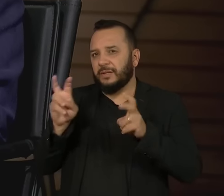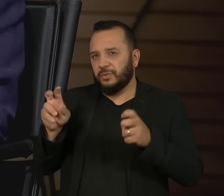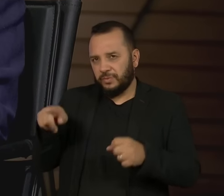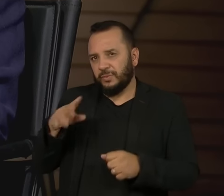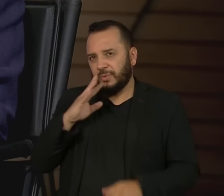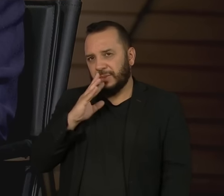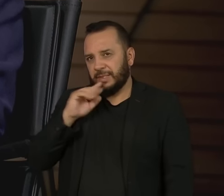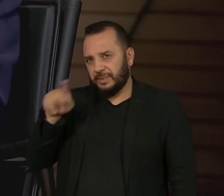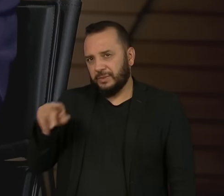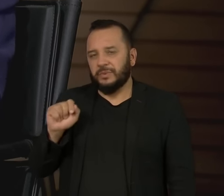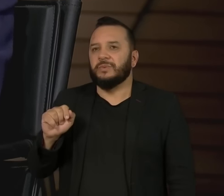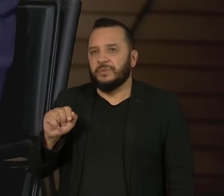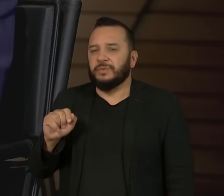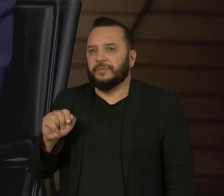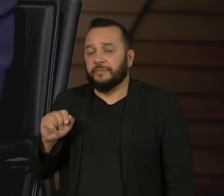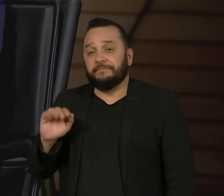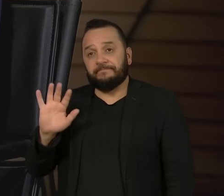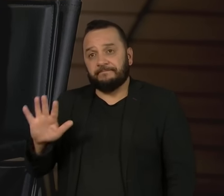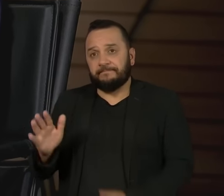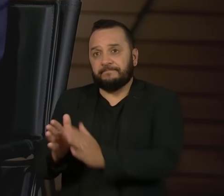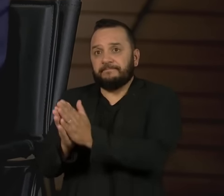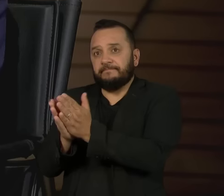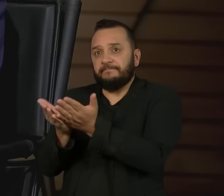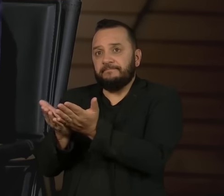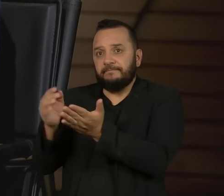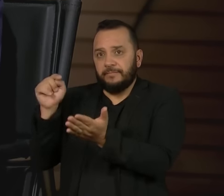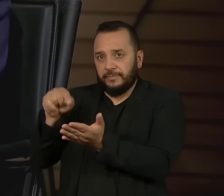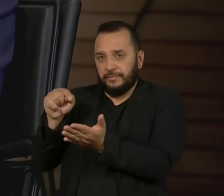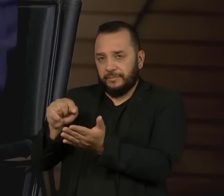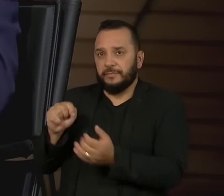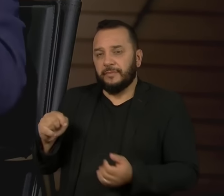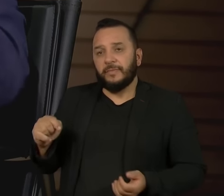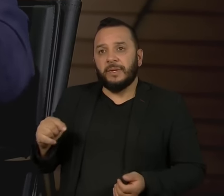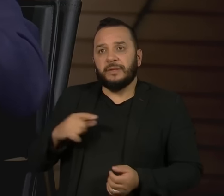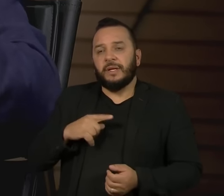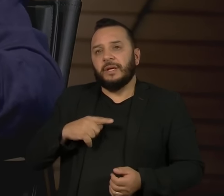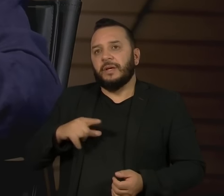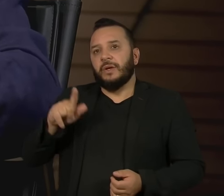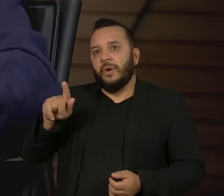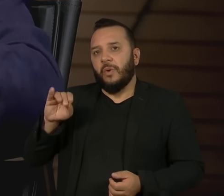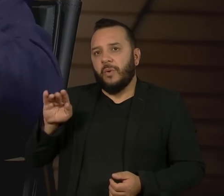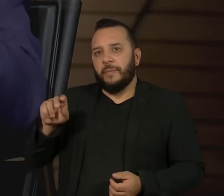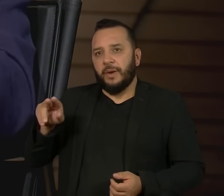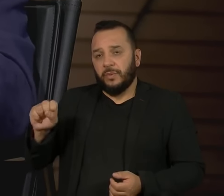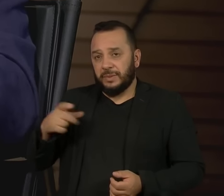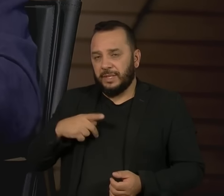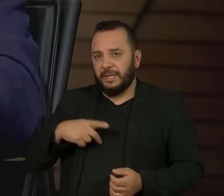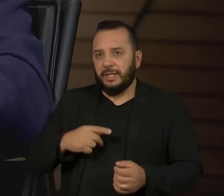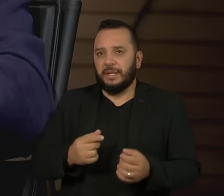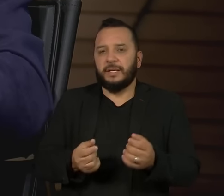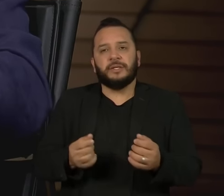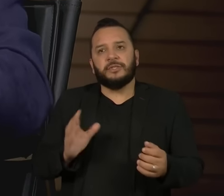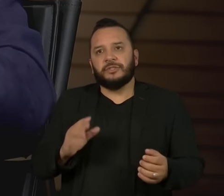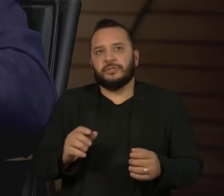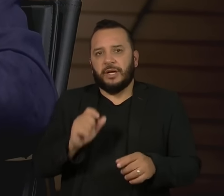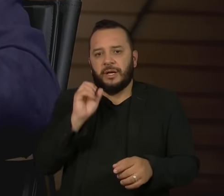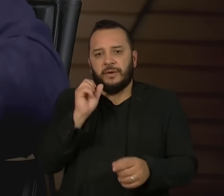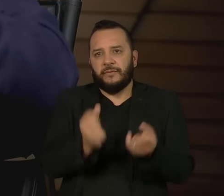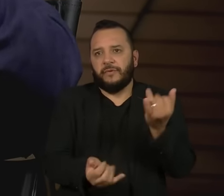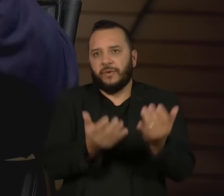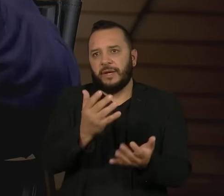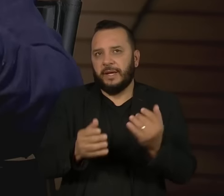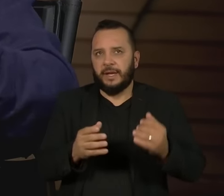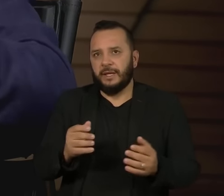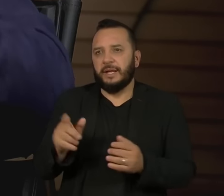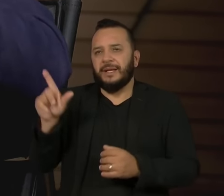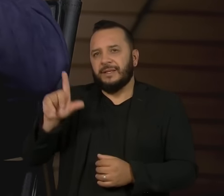tempo, como livro... Gente, assim, o Goebbels ele fez uma fogueira e começava a queimar livros de literatura, de